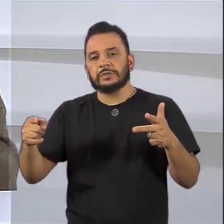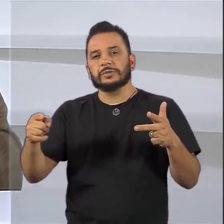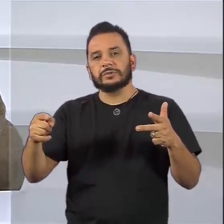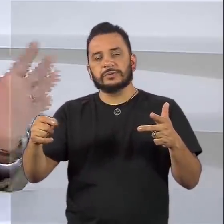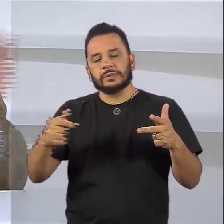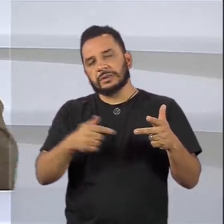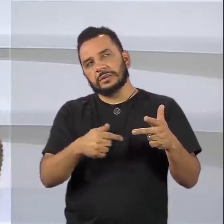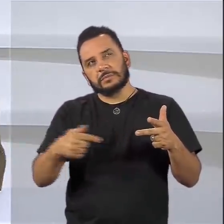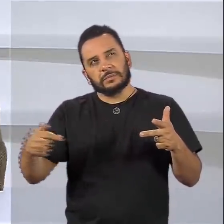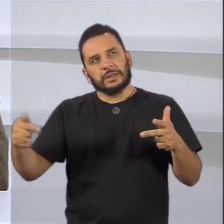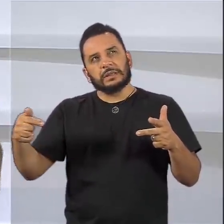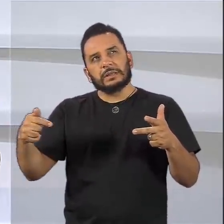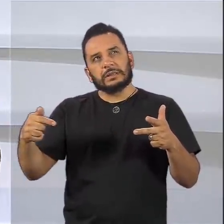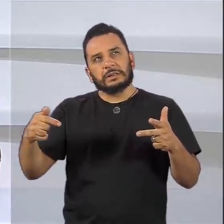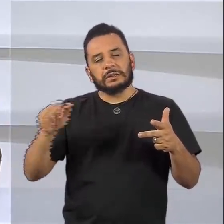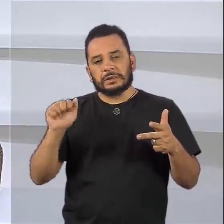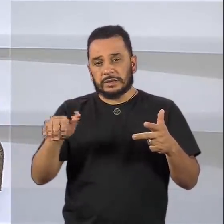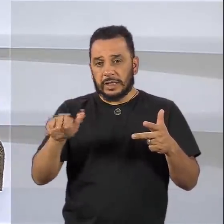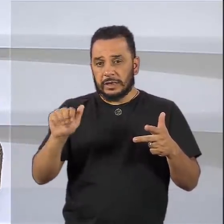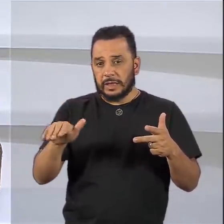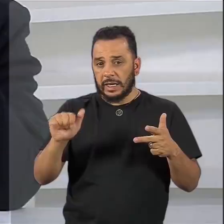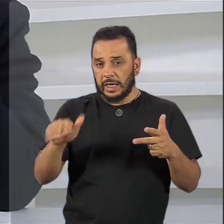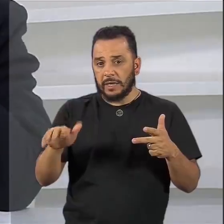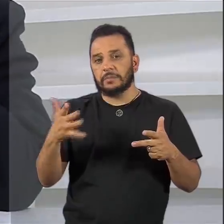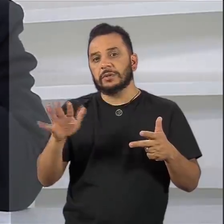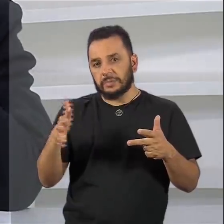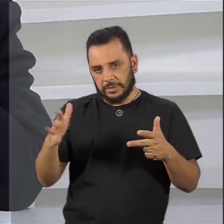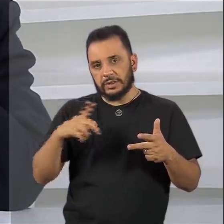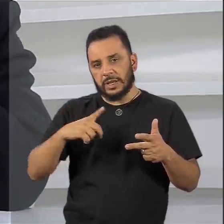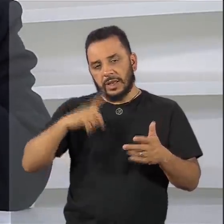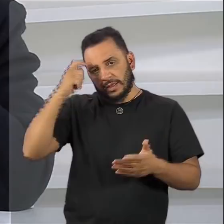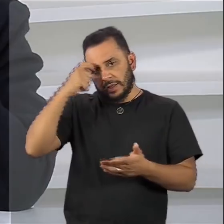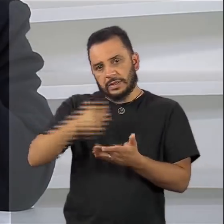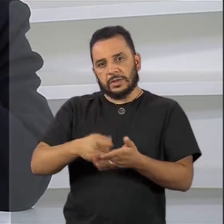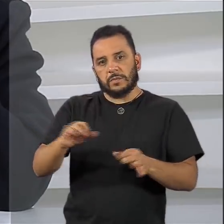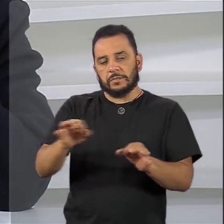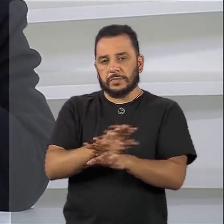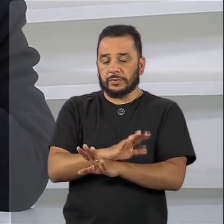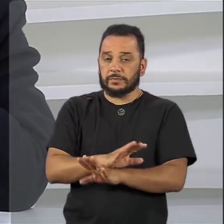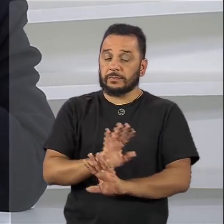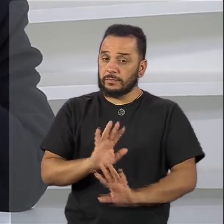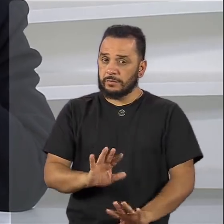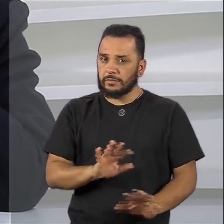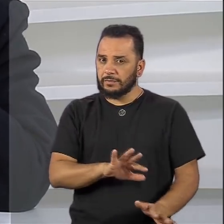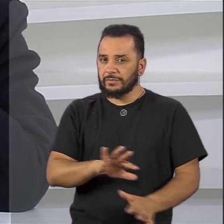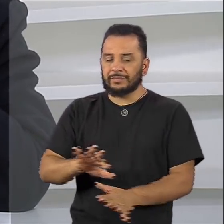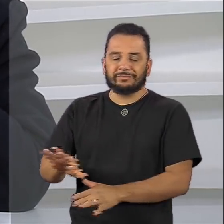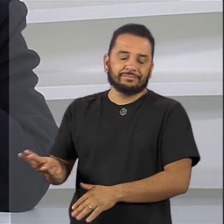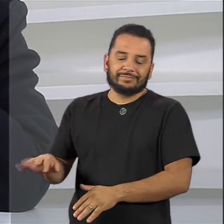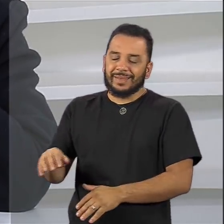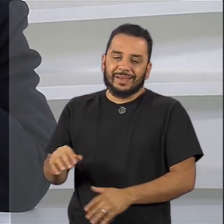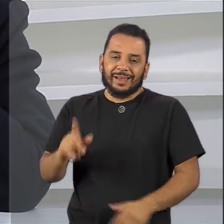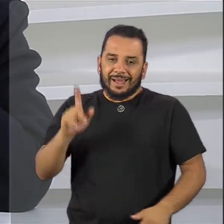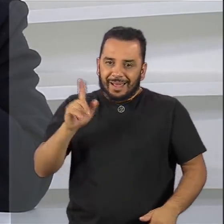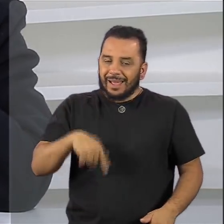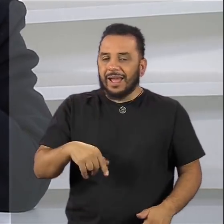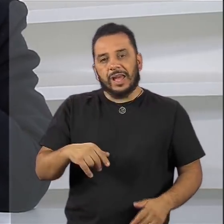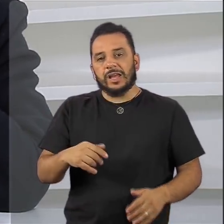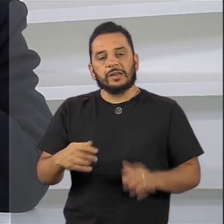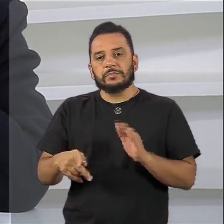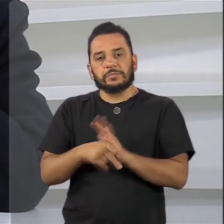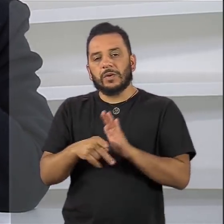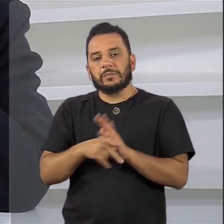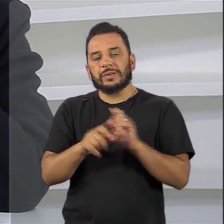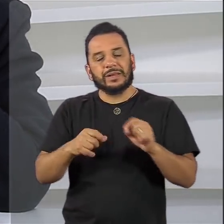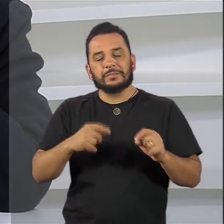semana de setembro, mais ou menos, nós tenhamos uma... E aí você tem uma situação que é patética, porque você tem